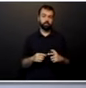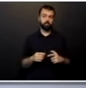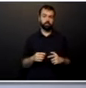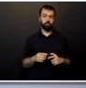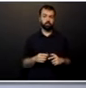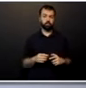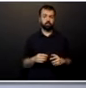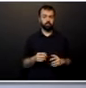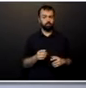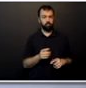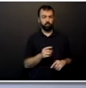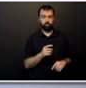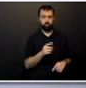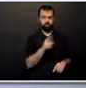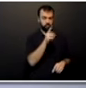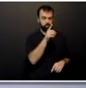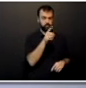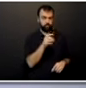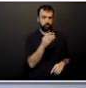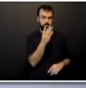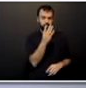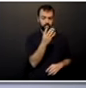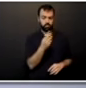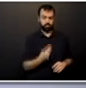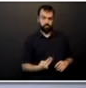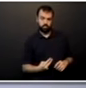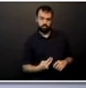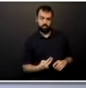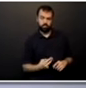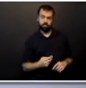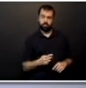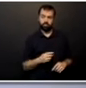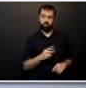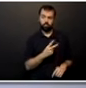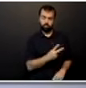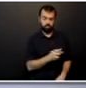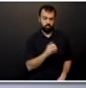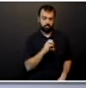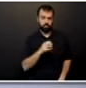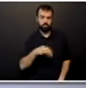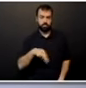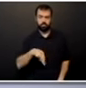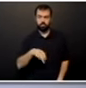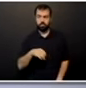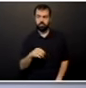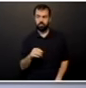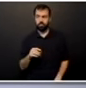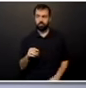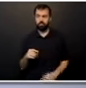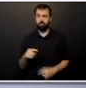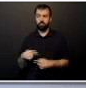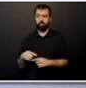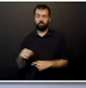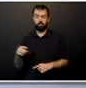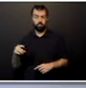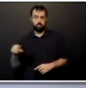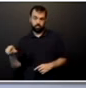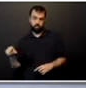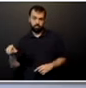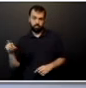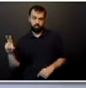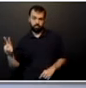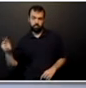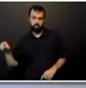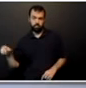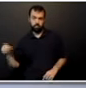metade de quatro é dois metade de cinco é 2,5 posso afirmar por ser uma